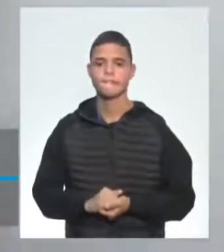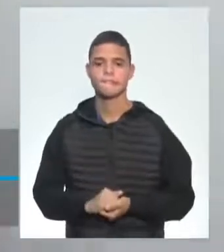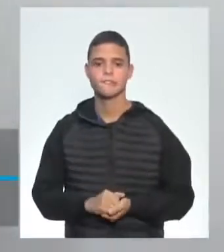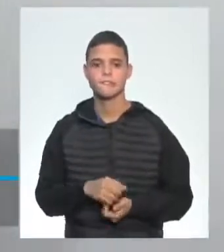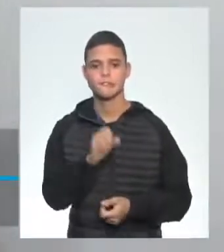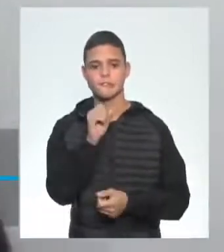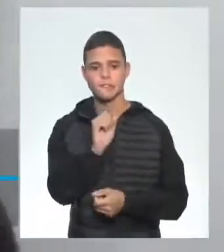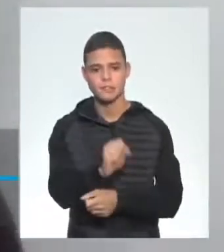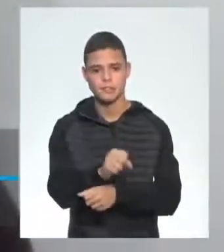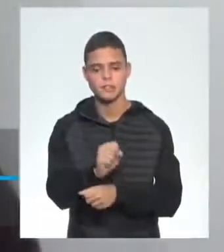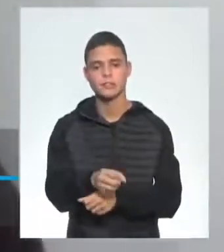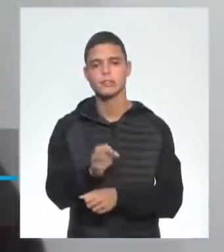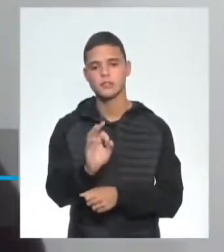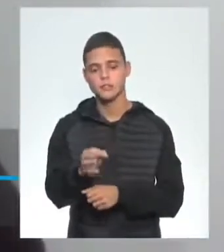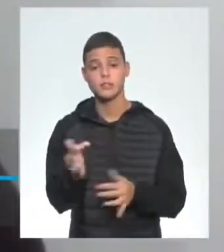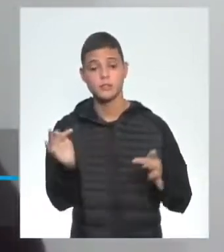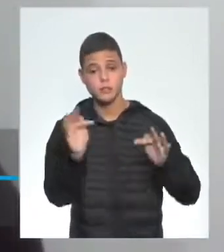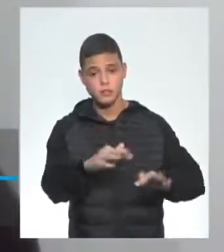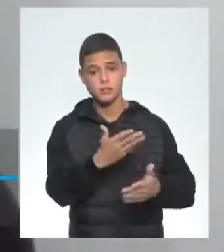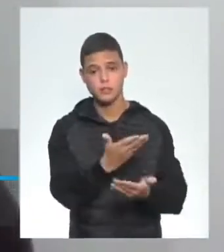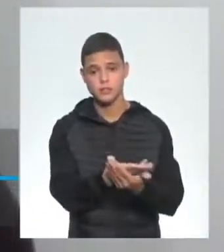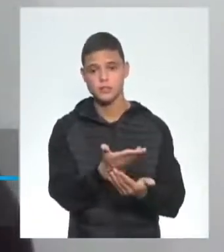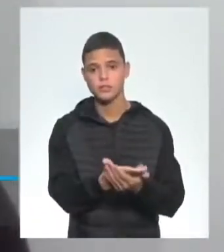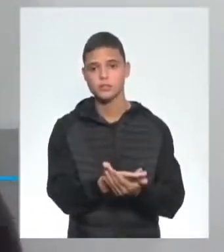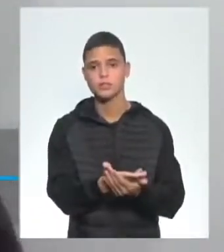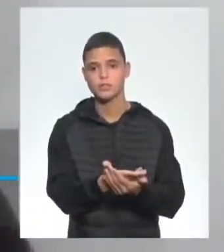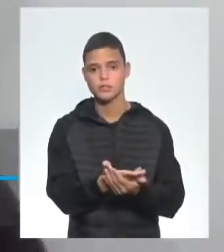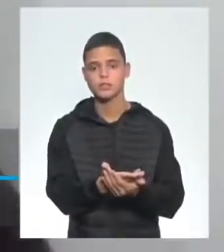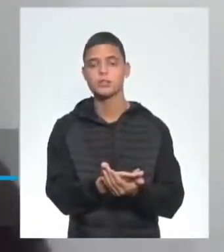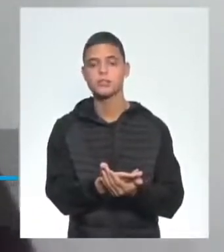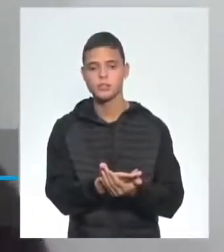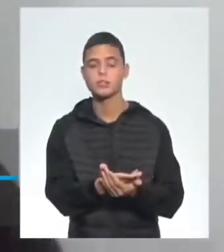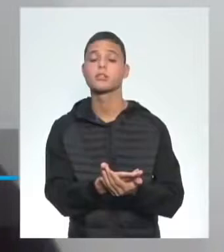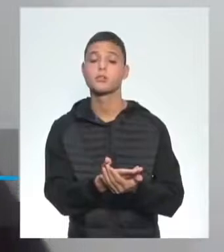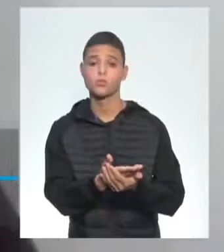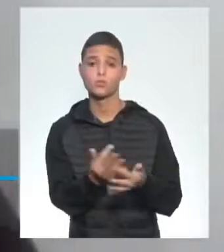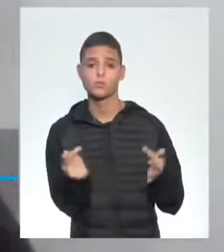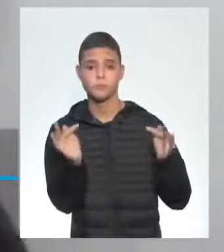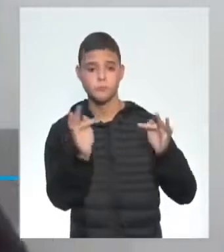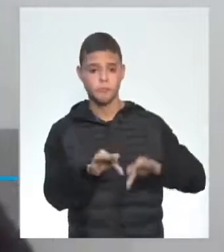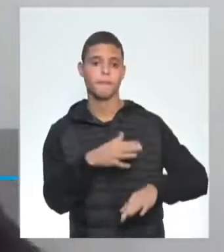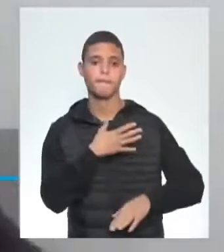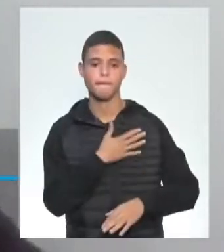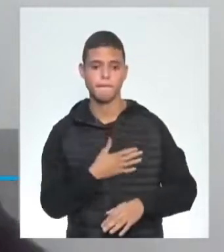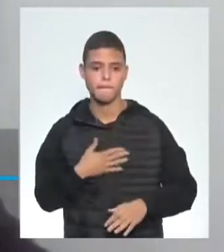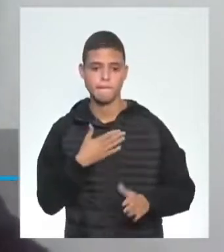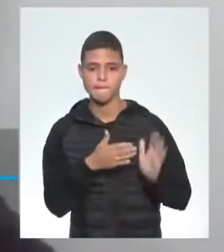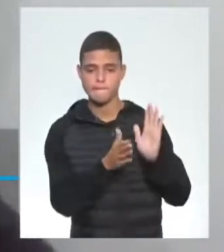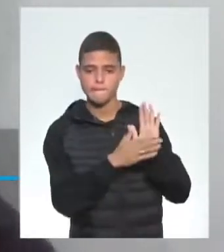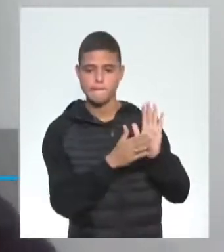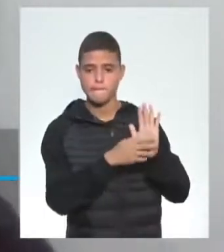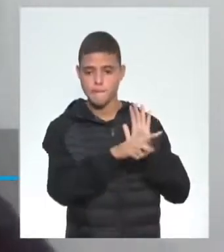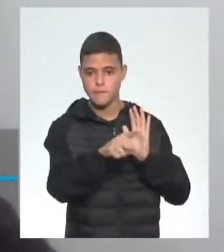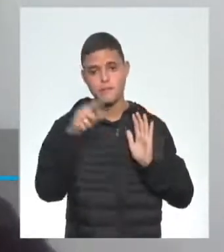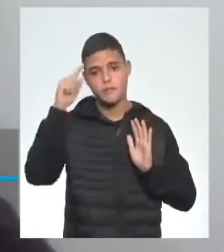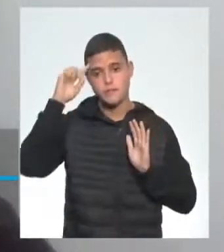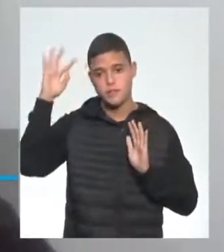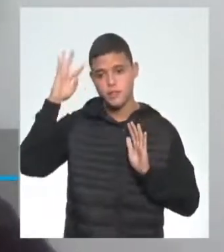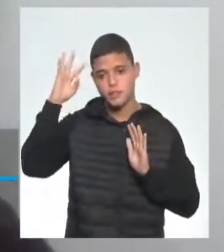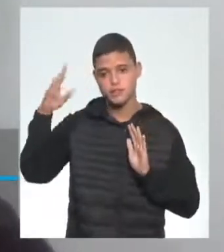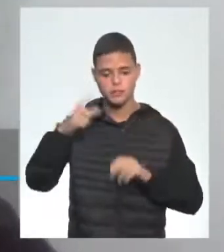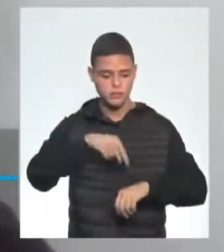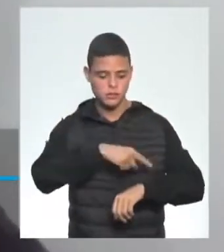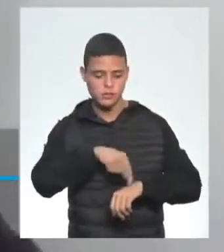Exato. Indo para o final da aula, indo para o final da aula, eu gostaria de propor essa reflexão, que talvez não dê tempo